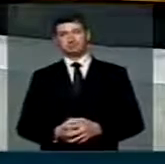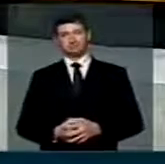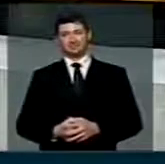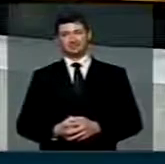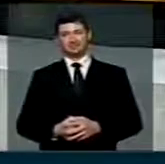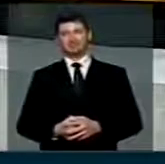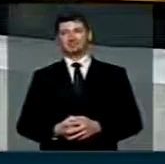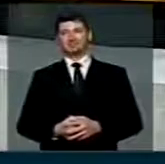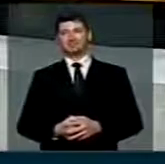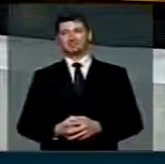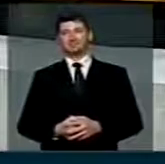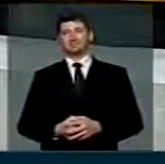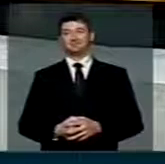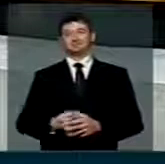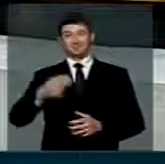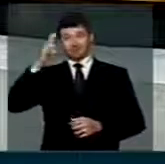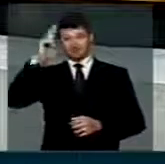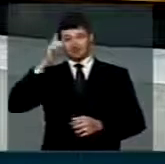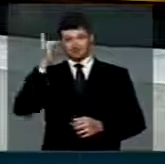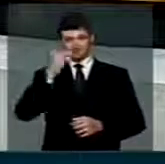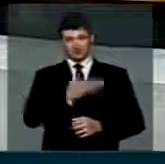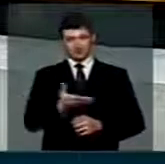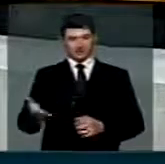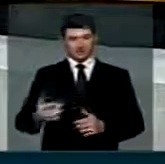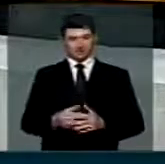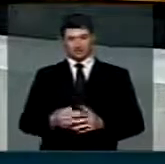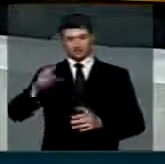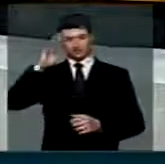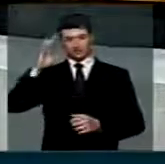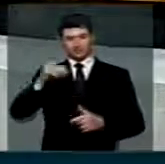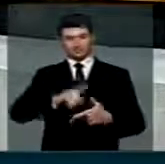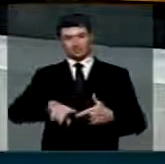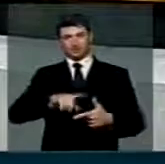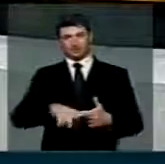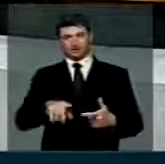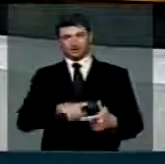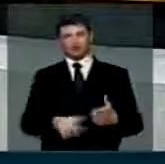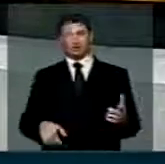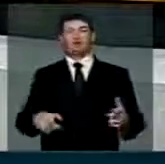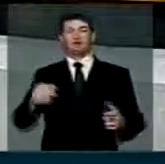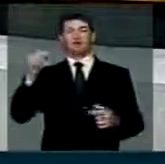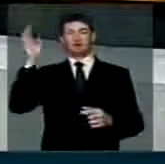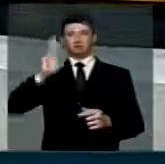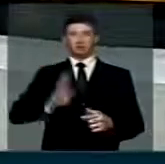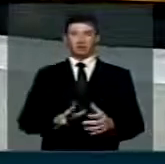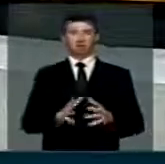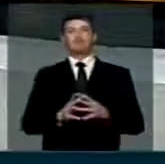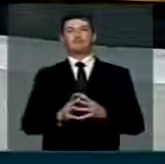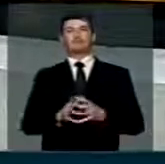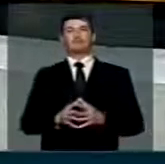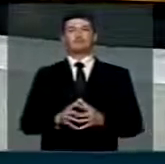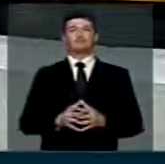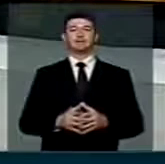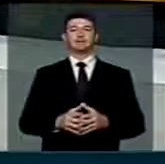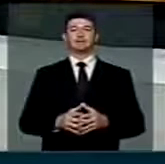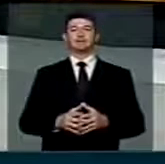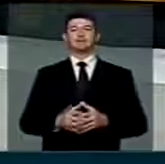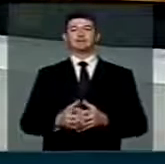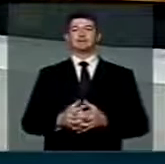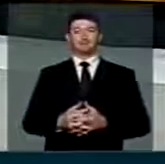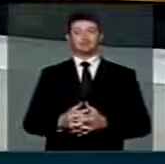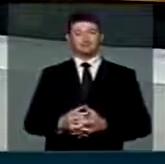Senhor presidente, senhoras e senhores deputados, um dos principais problemas do nosso país